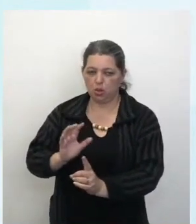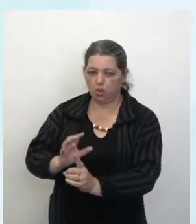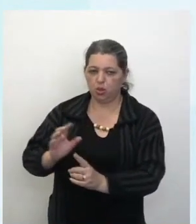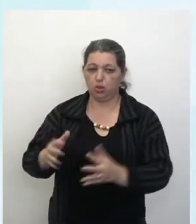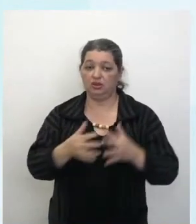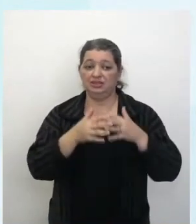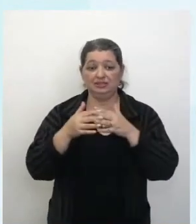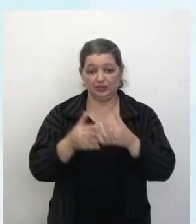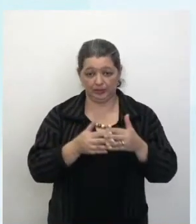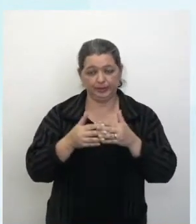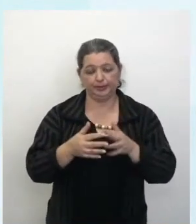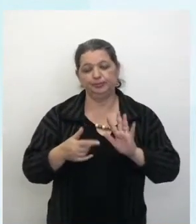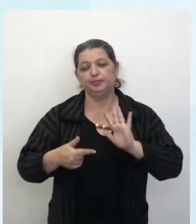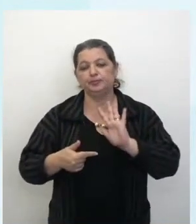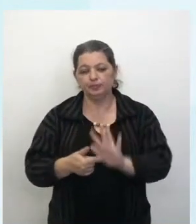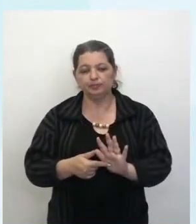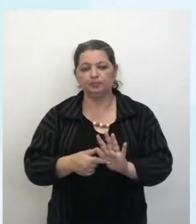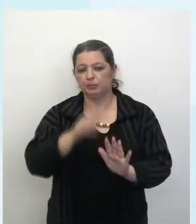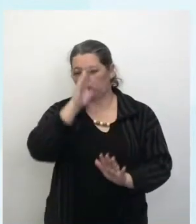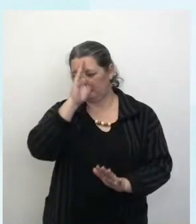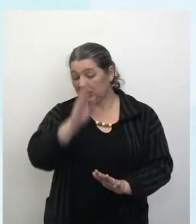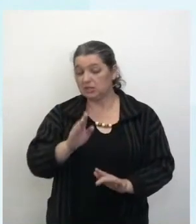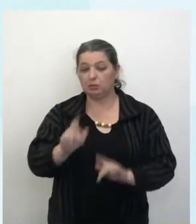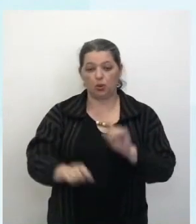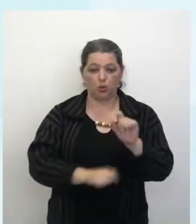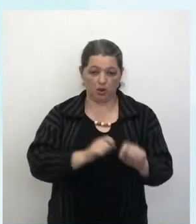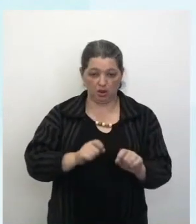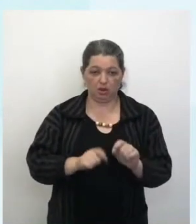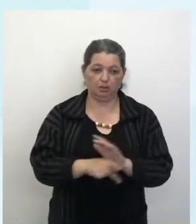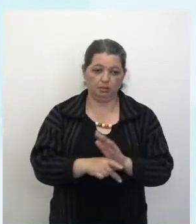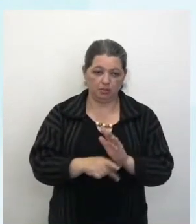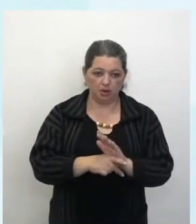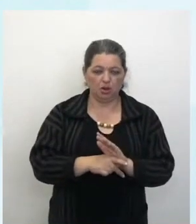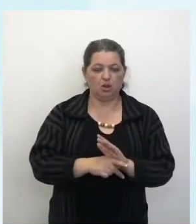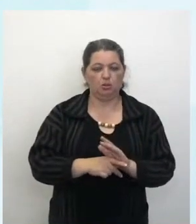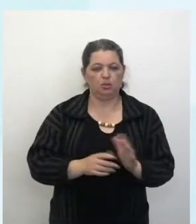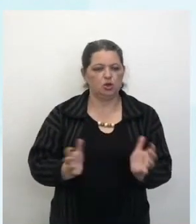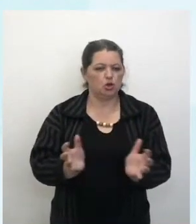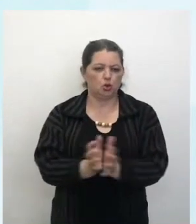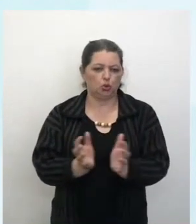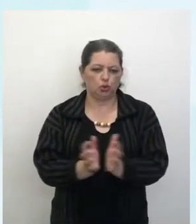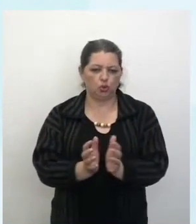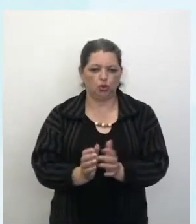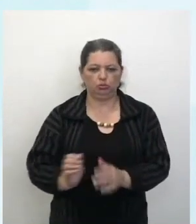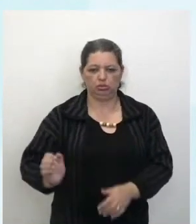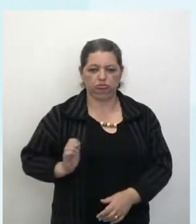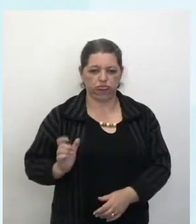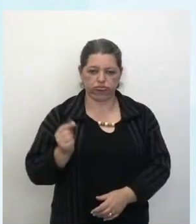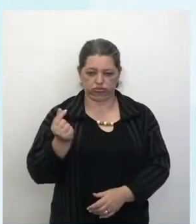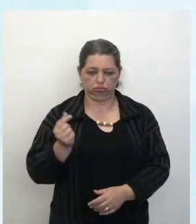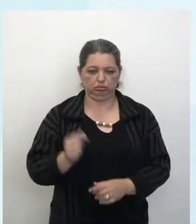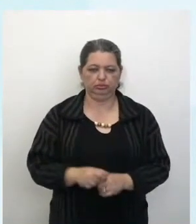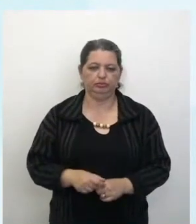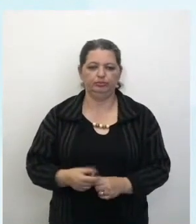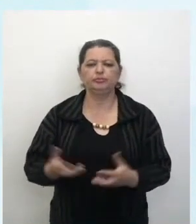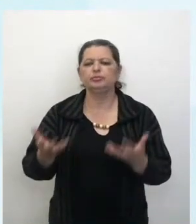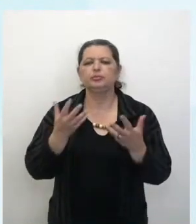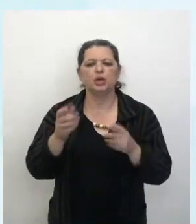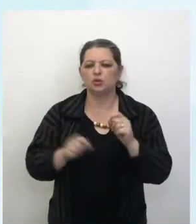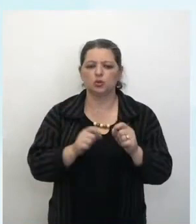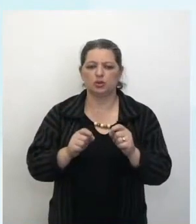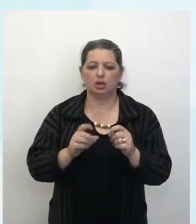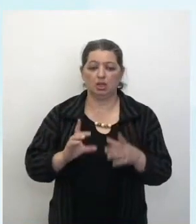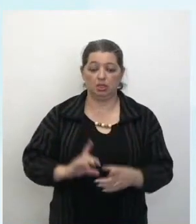Unidos manifestações principalmente ocorridas entre a elite entre os formadores de opinião pedem a redemocratização